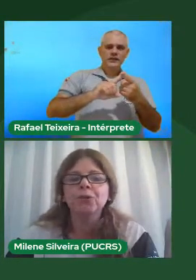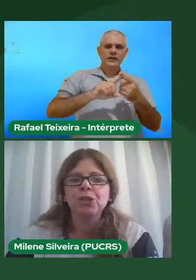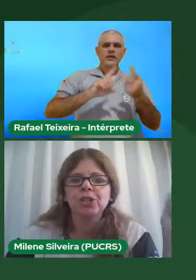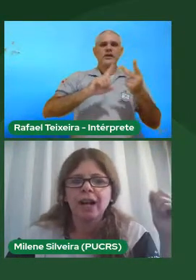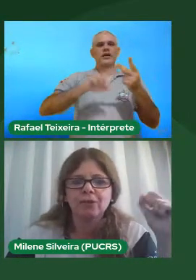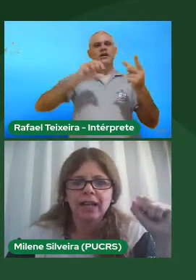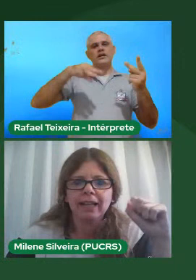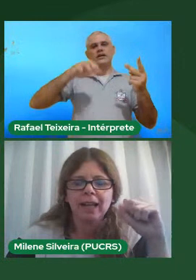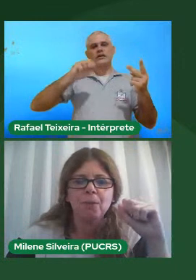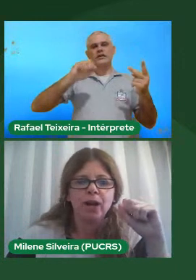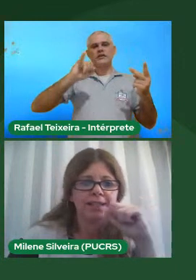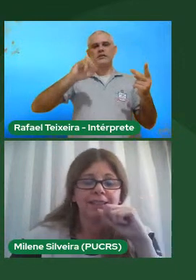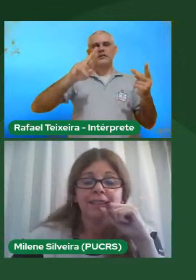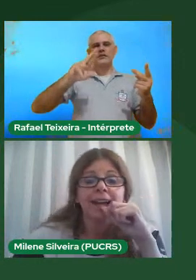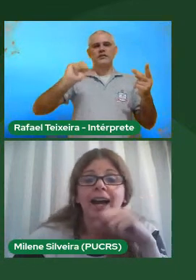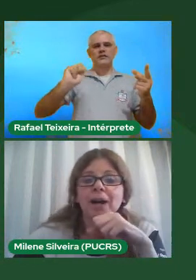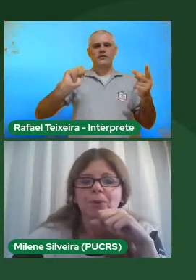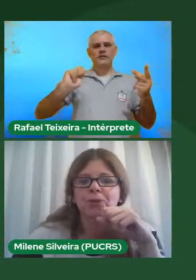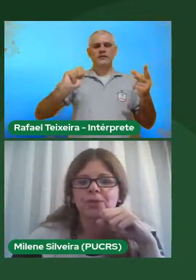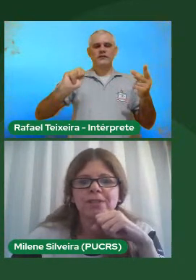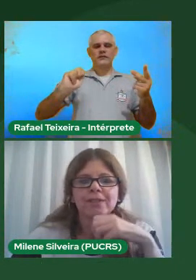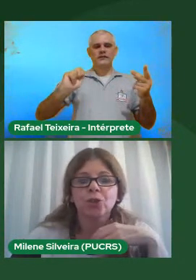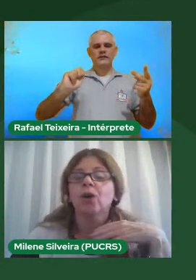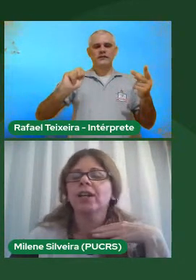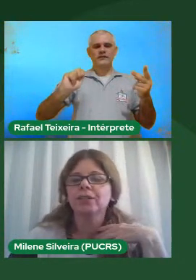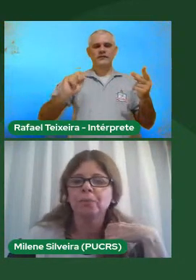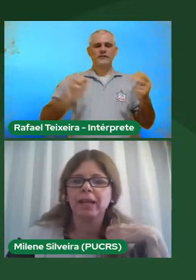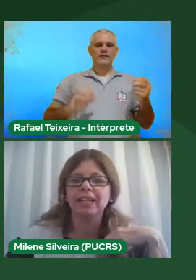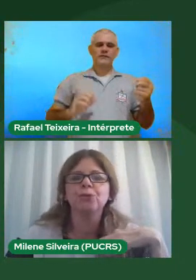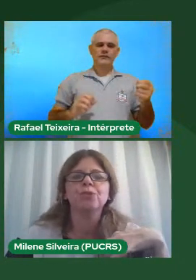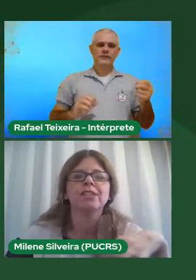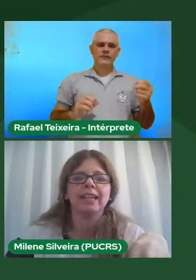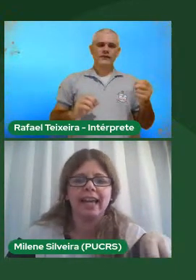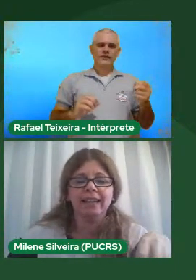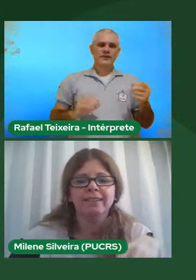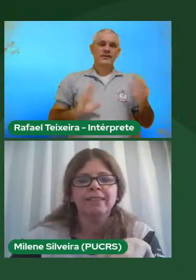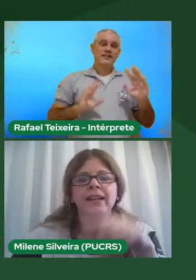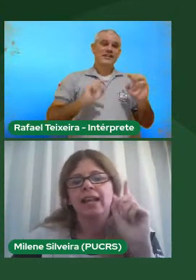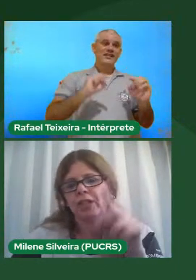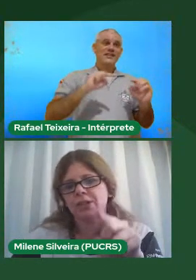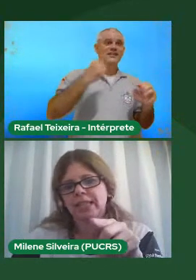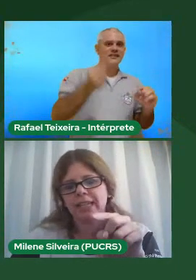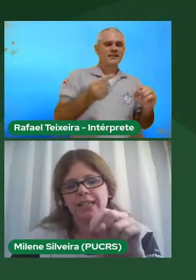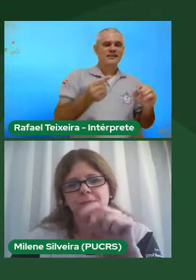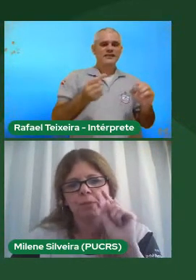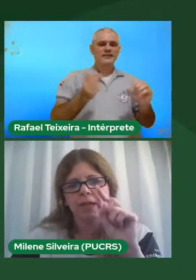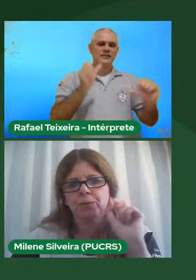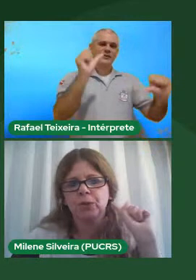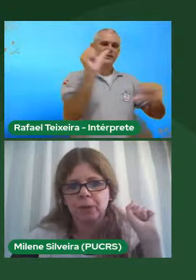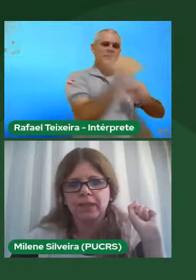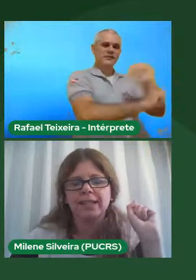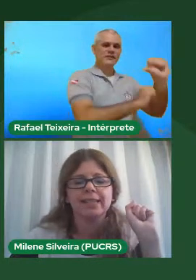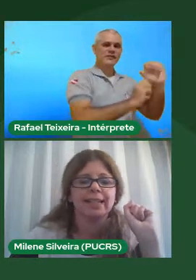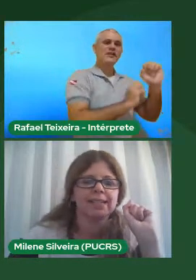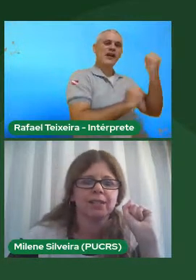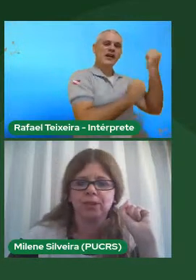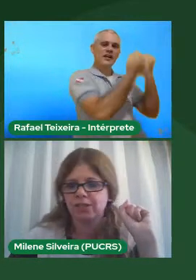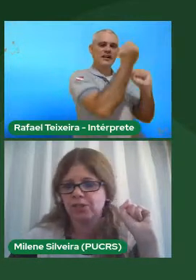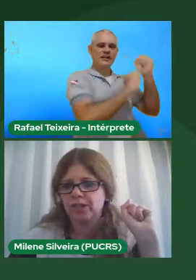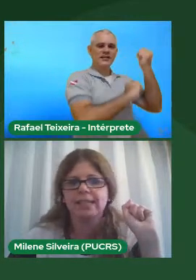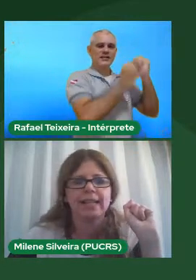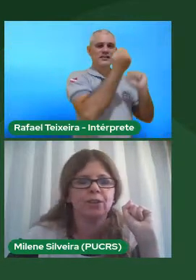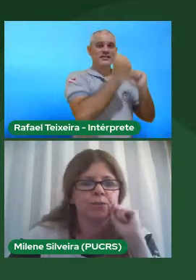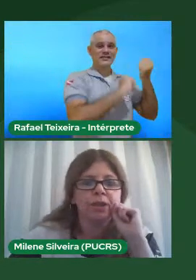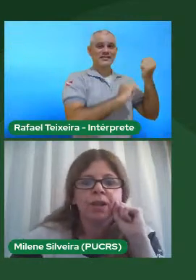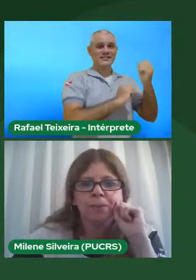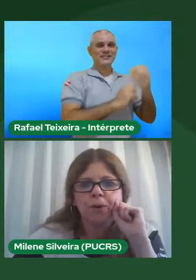A mãe original da Molik, acabou nos trocando pela indústria, né? Ela só não está aqui nesse momento, porque o irmão dela está casando